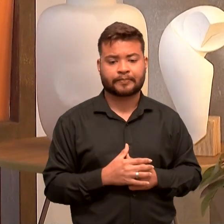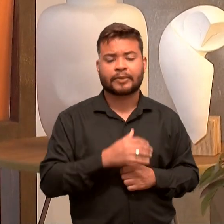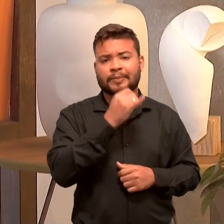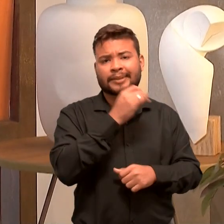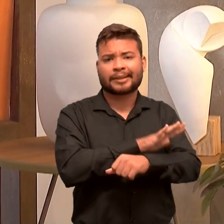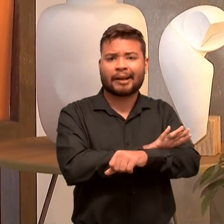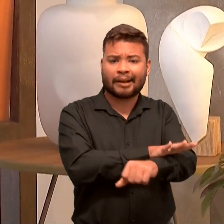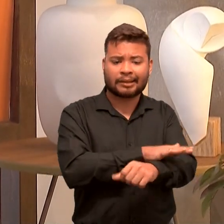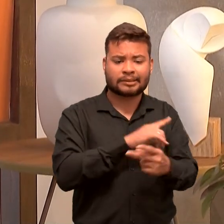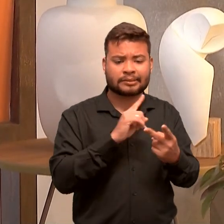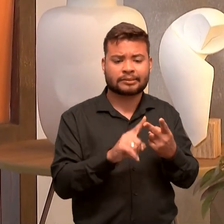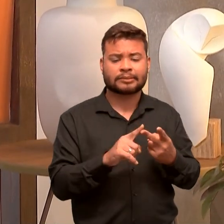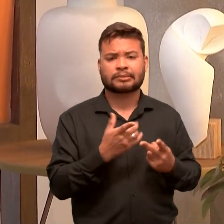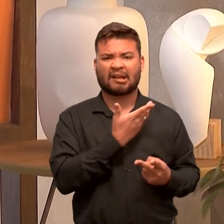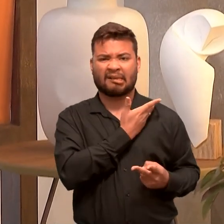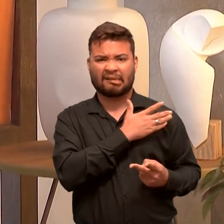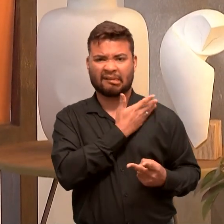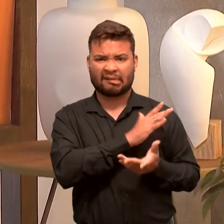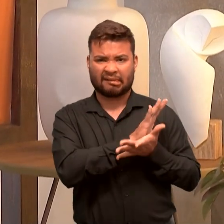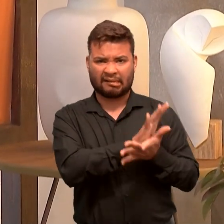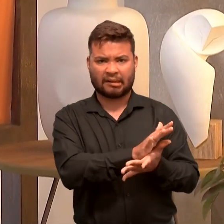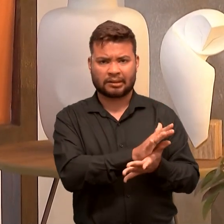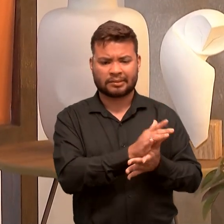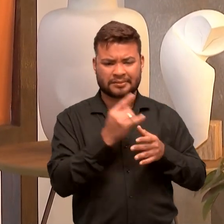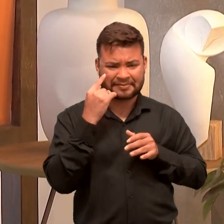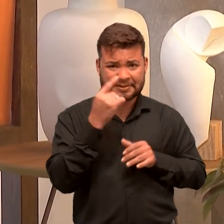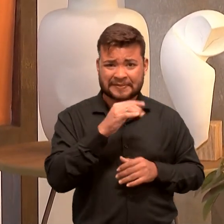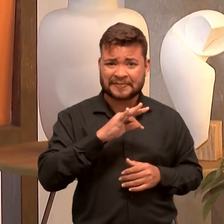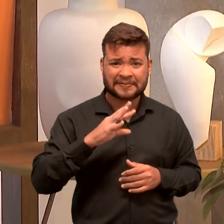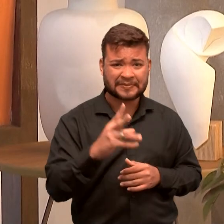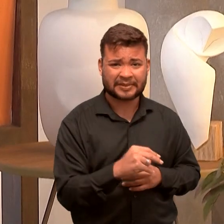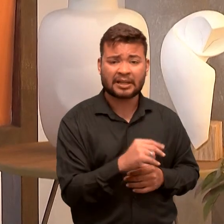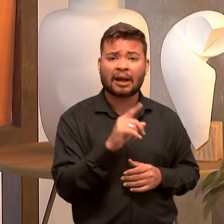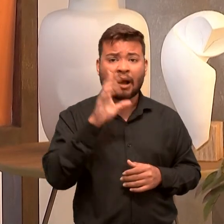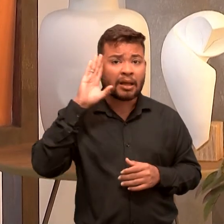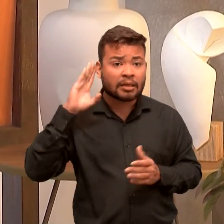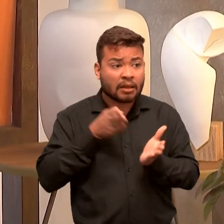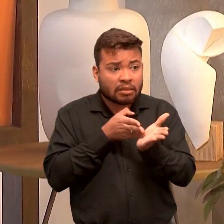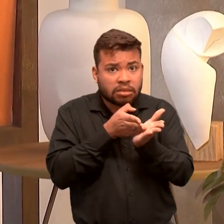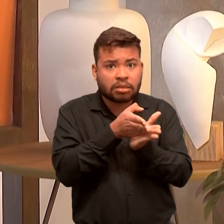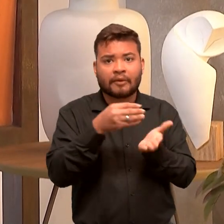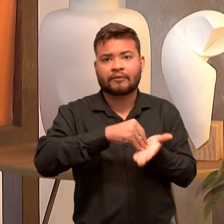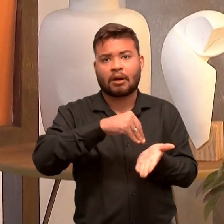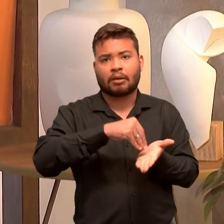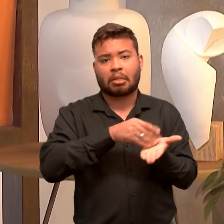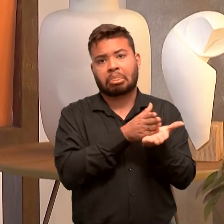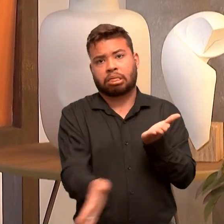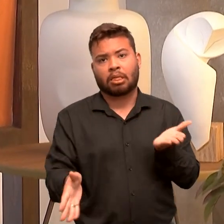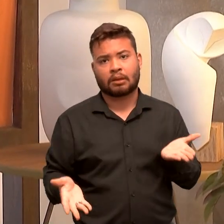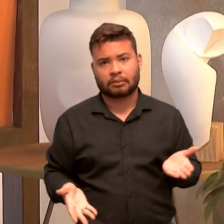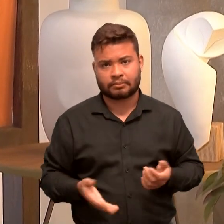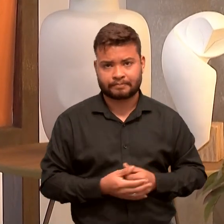Racismo, a discriminação, isso tudo é uma falta de integridade acadêmica. Porque a gente tem que ser... acho que o